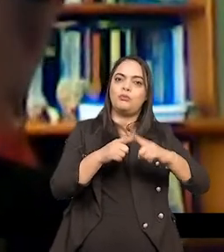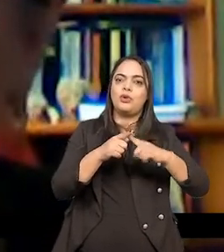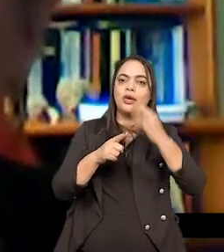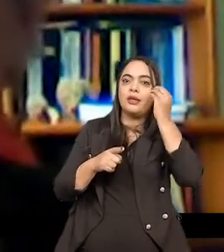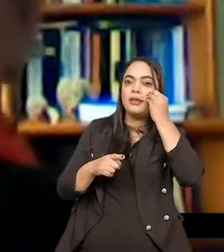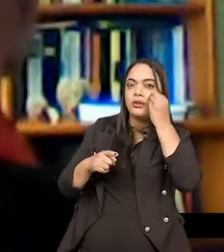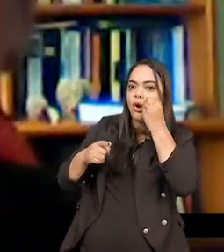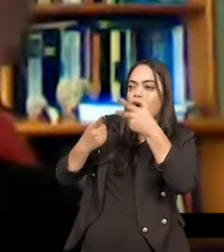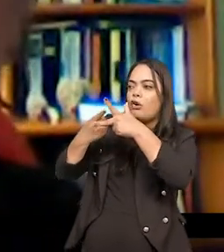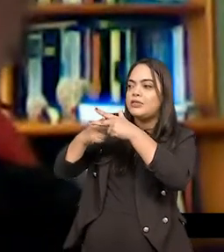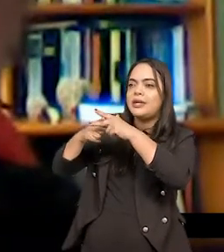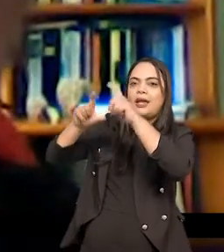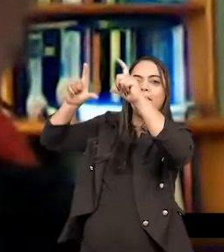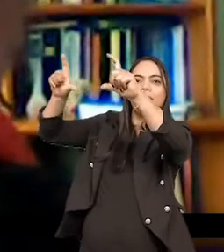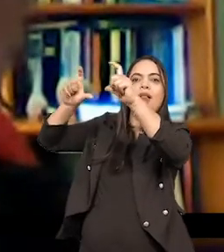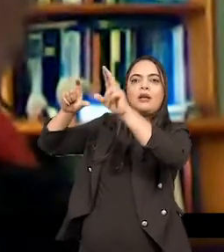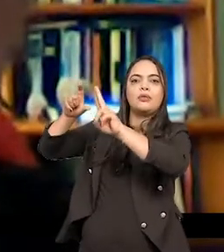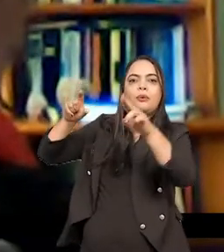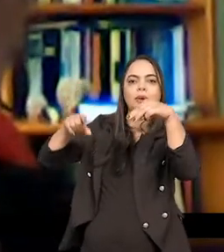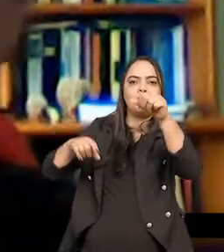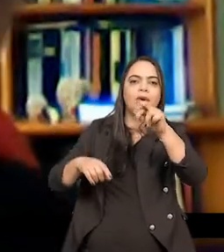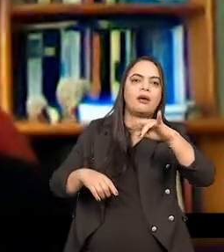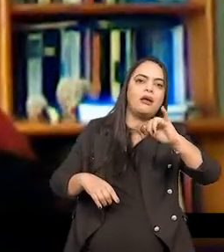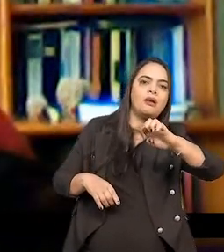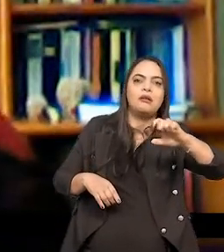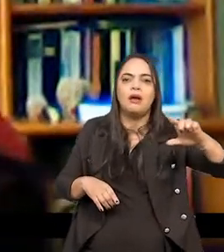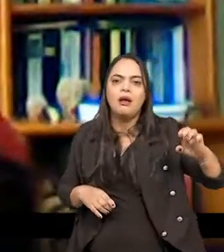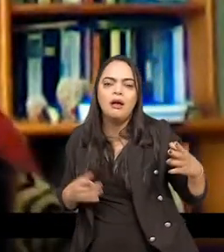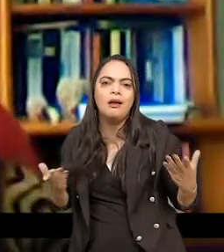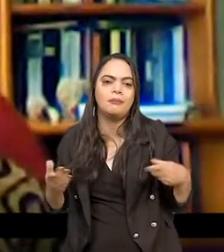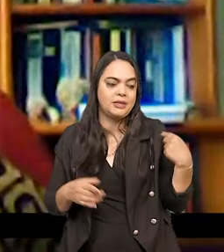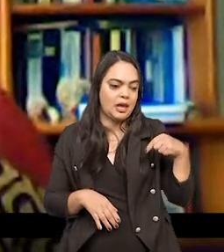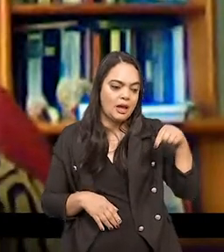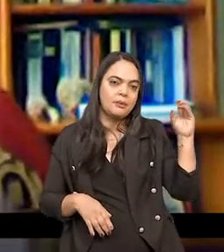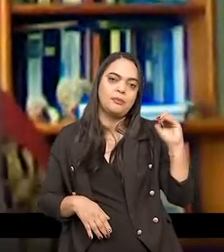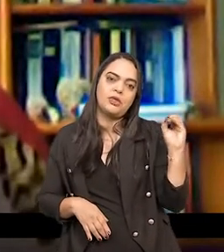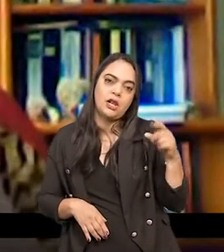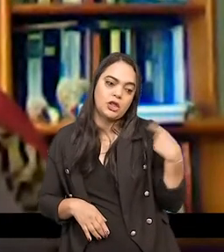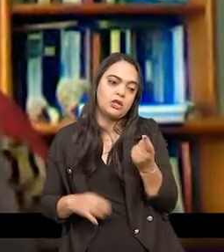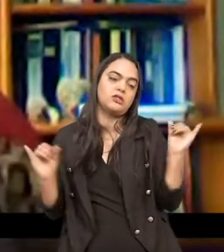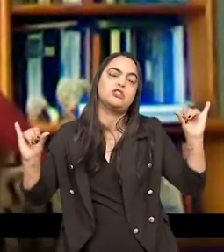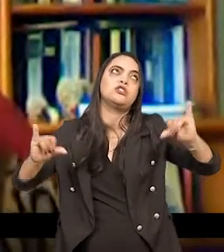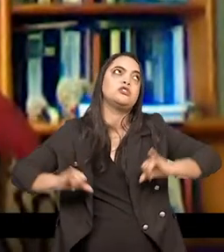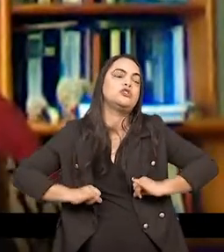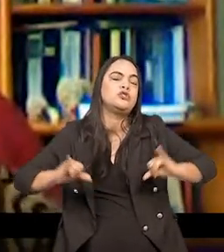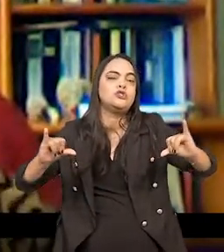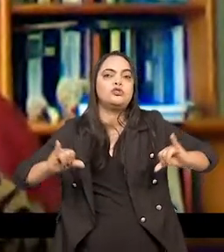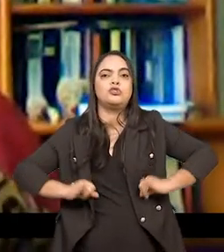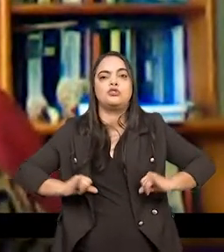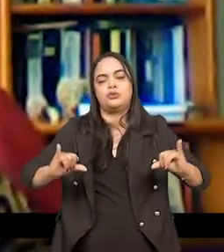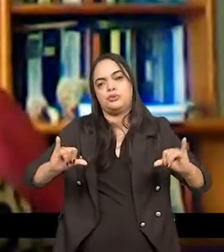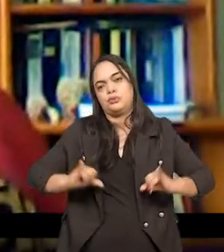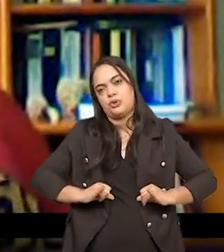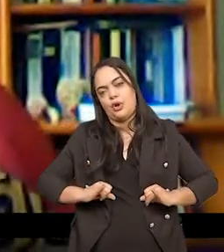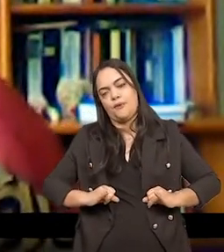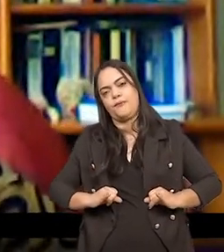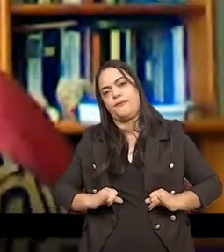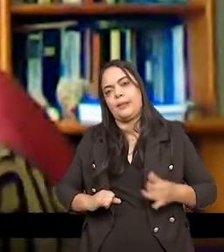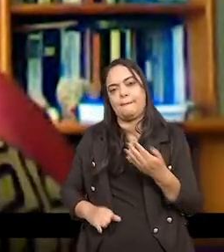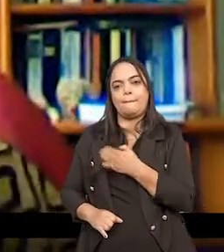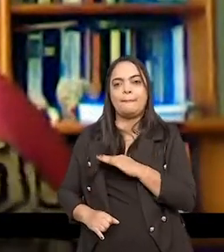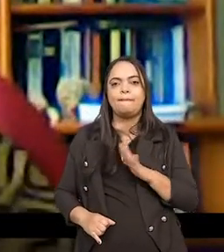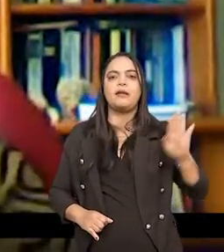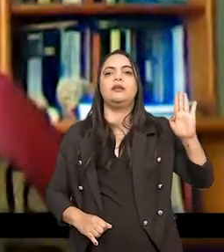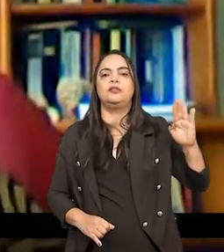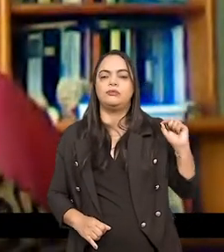Porto Alegre, nós estamos penando aqui há muito tempo já, né? que a candidatura